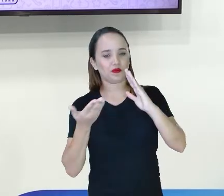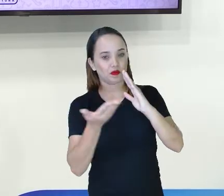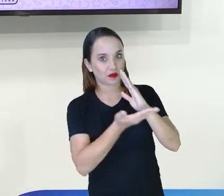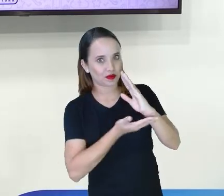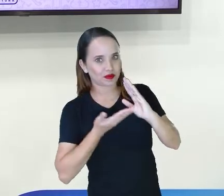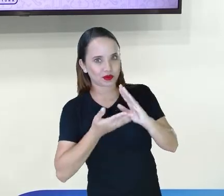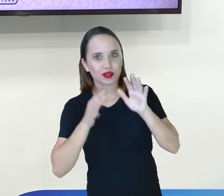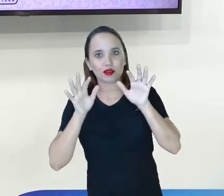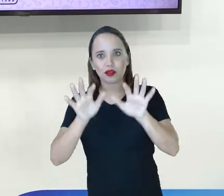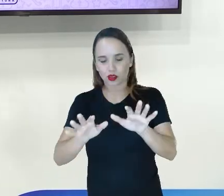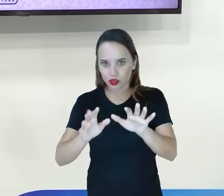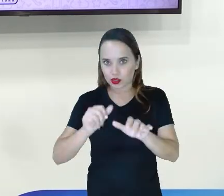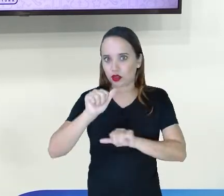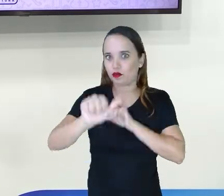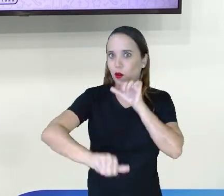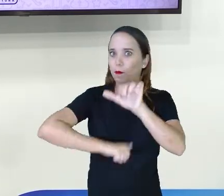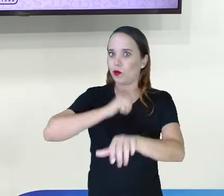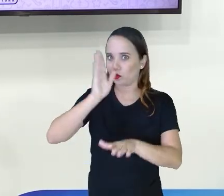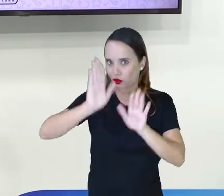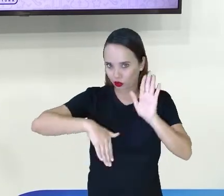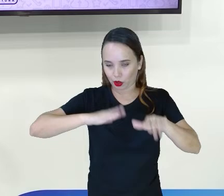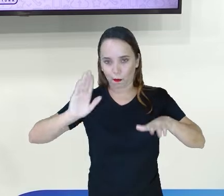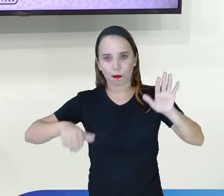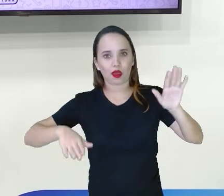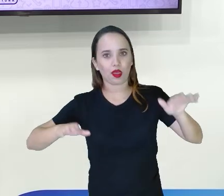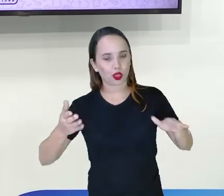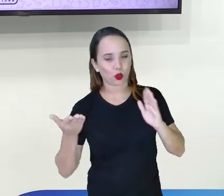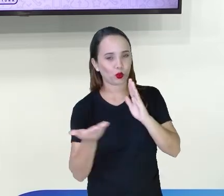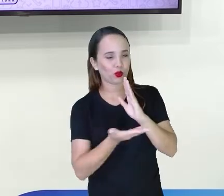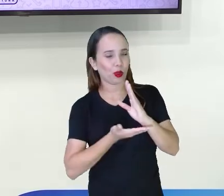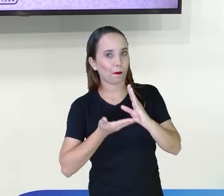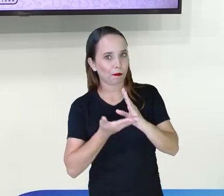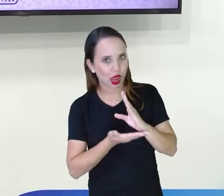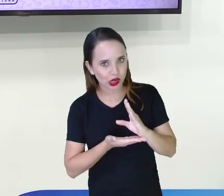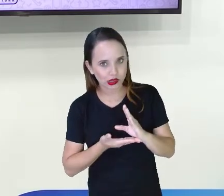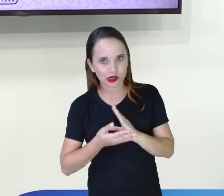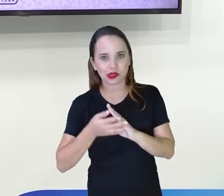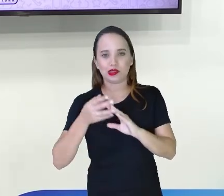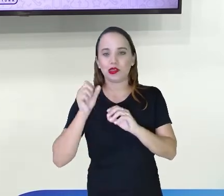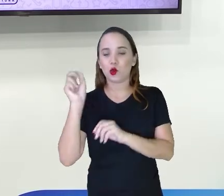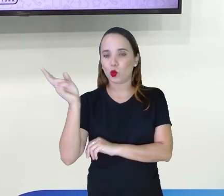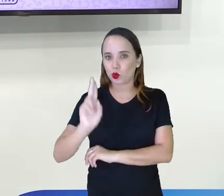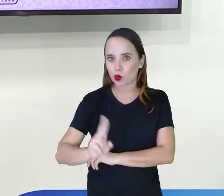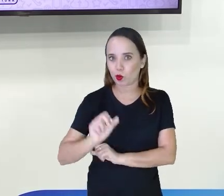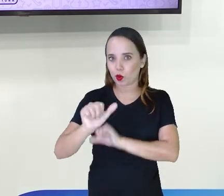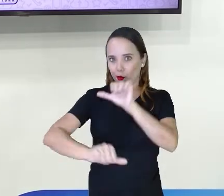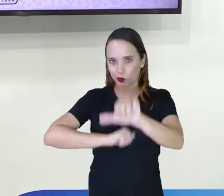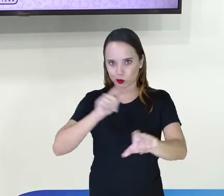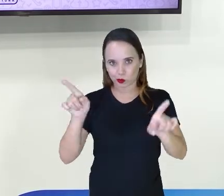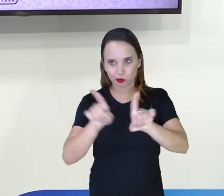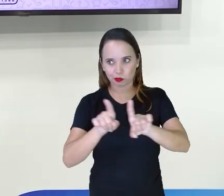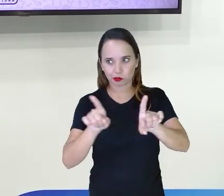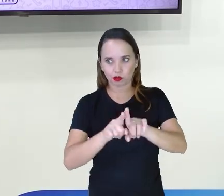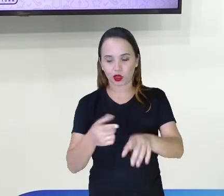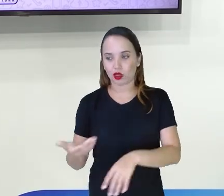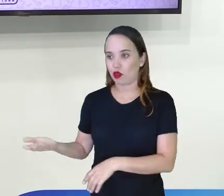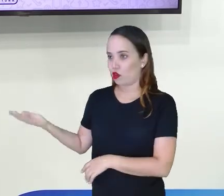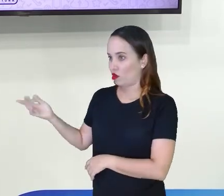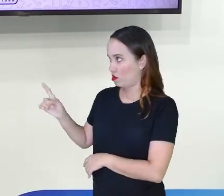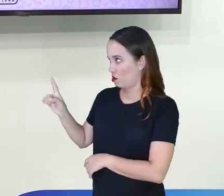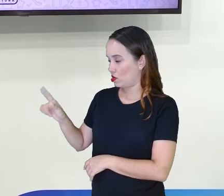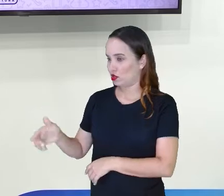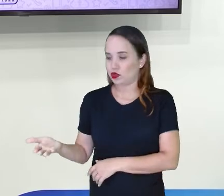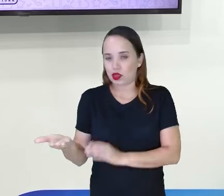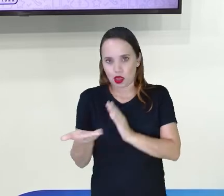vai classificando, dependendo do polígono que você vai utilizar. Esse, por exemplo, a minha